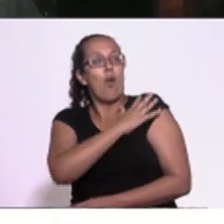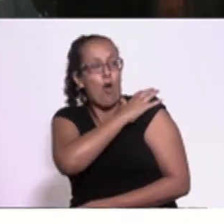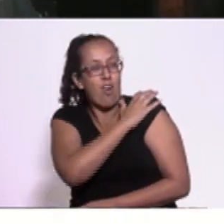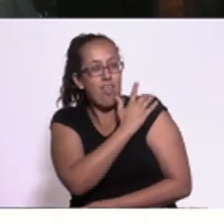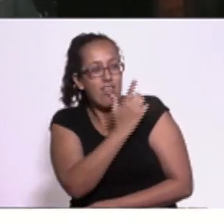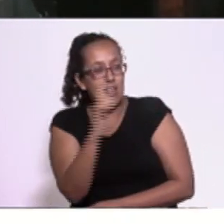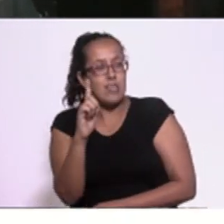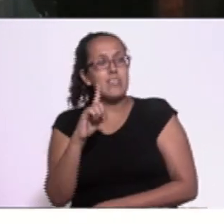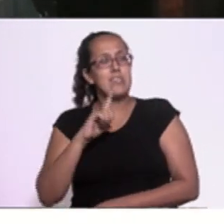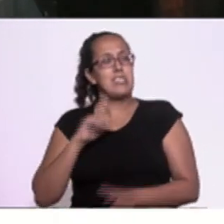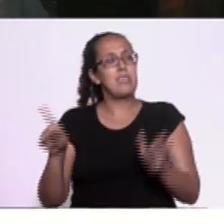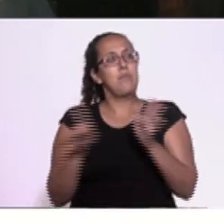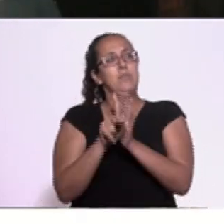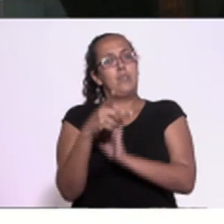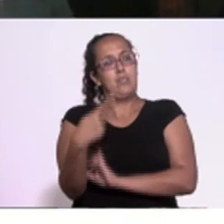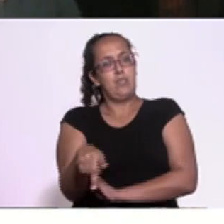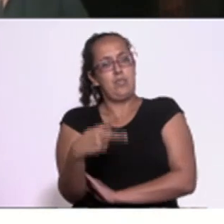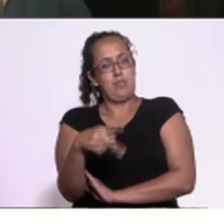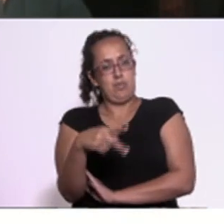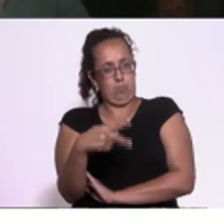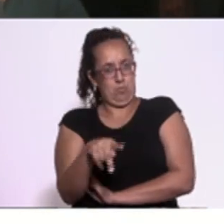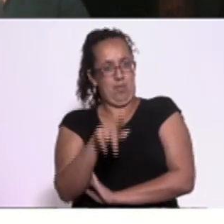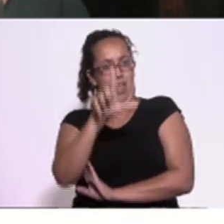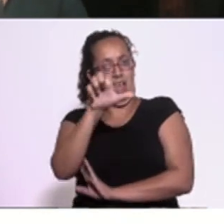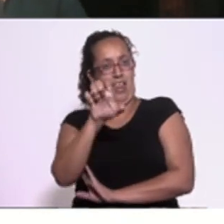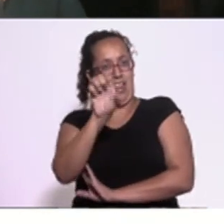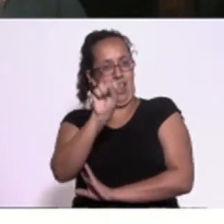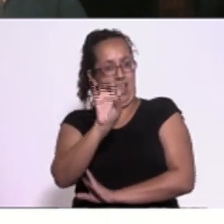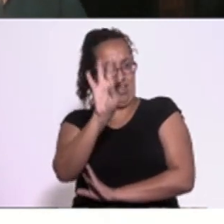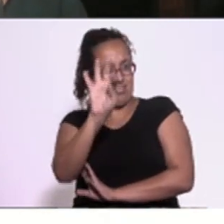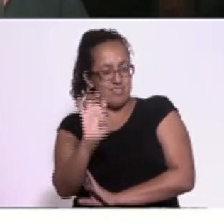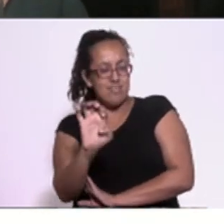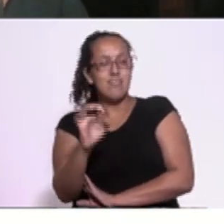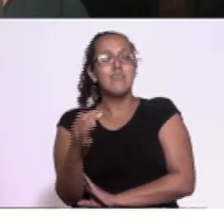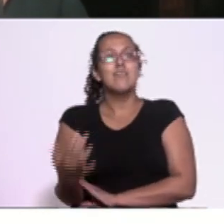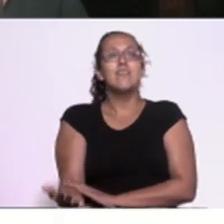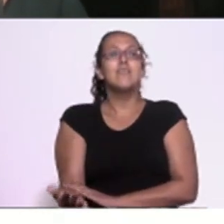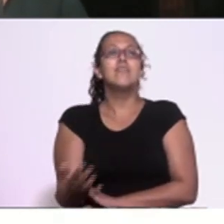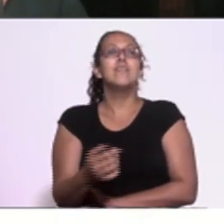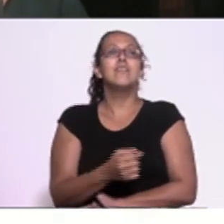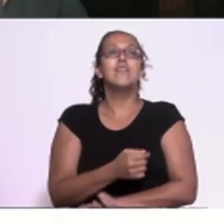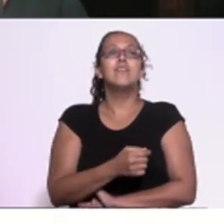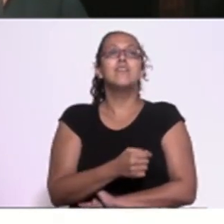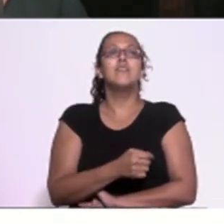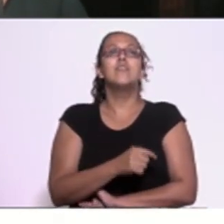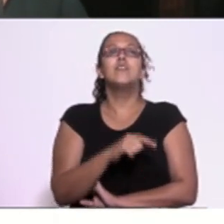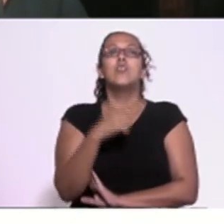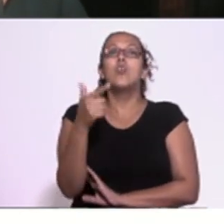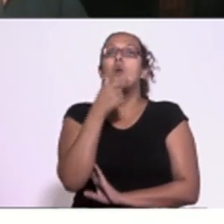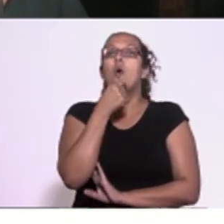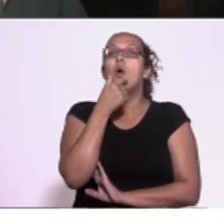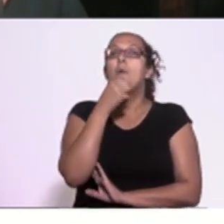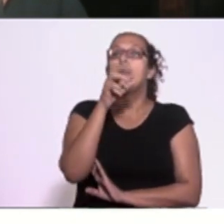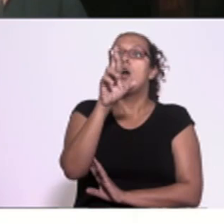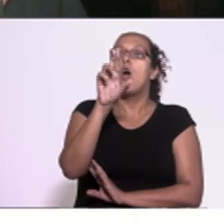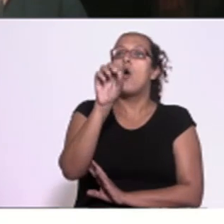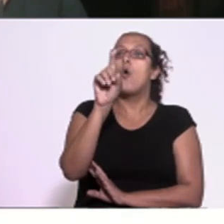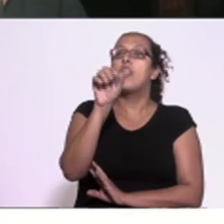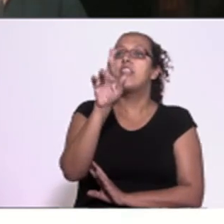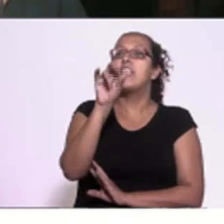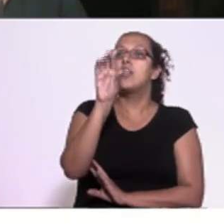que pertence ao Comando Militar do Leste, e ao Rodrigo